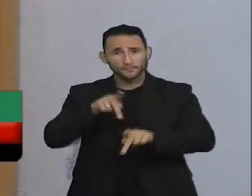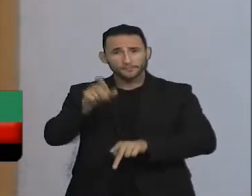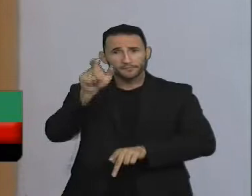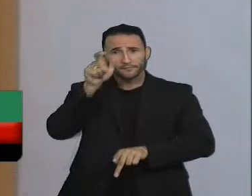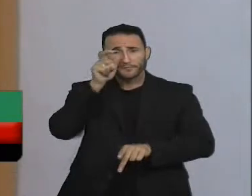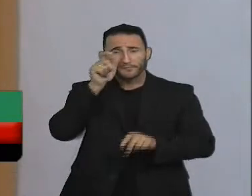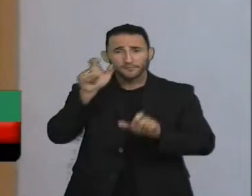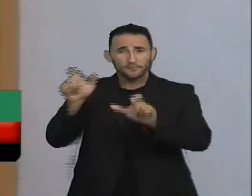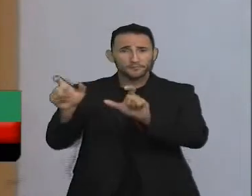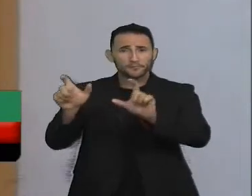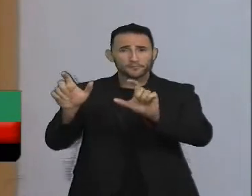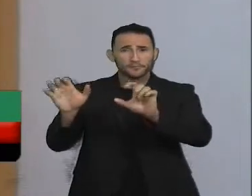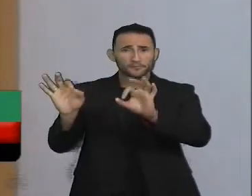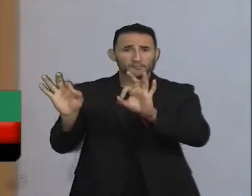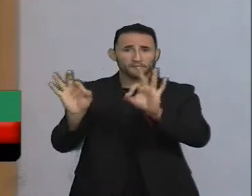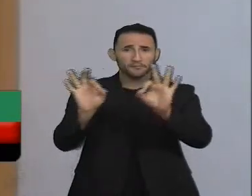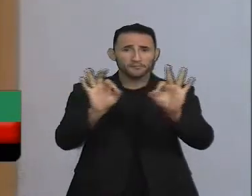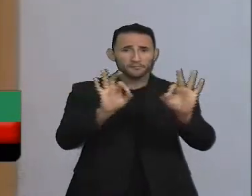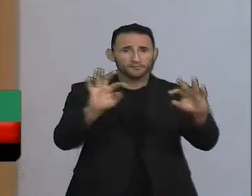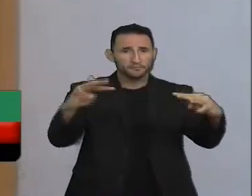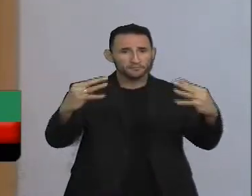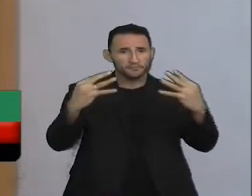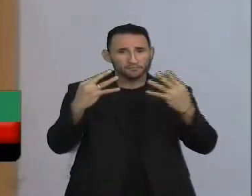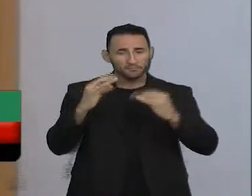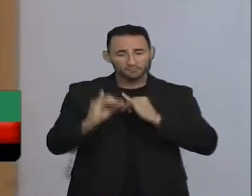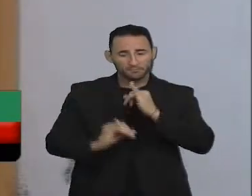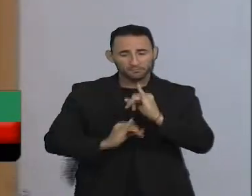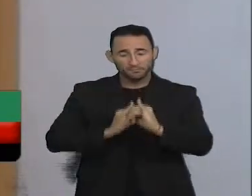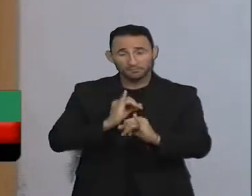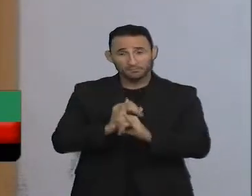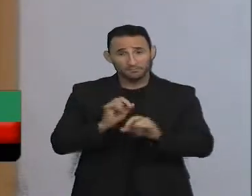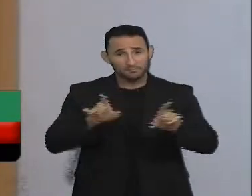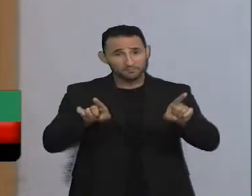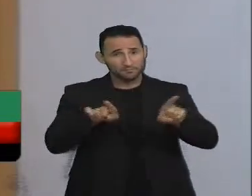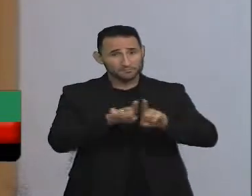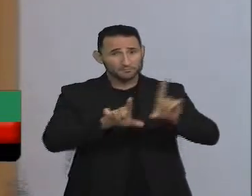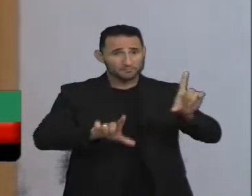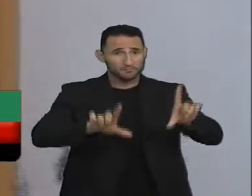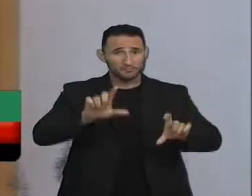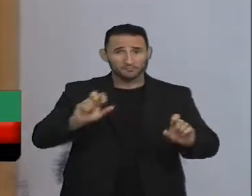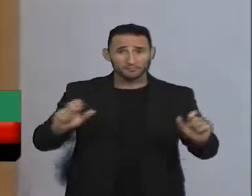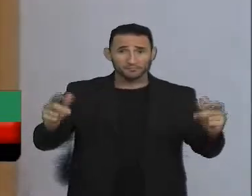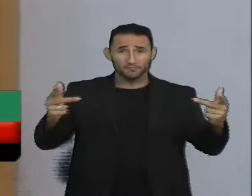forma presente e àqueles também que acompanham pela TV Câmara e pelas redes